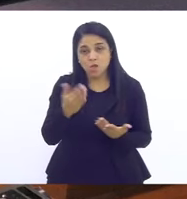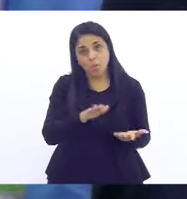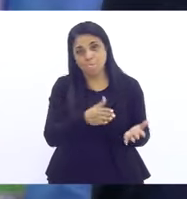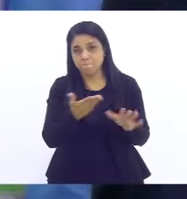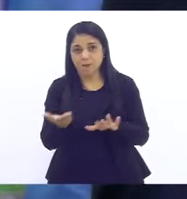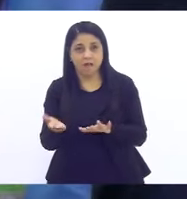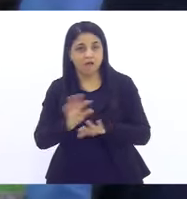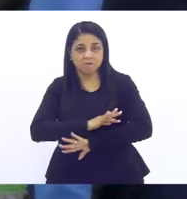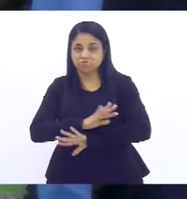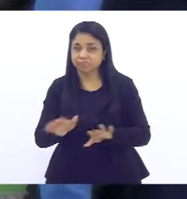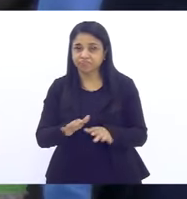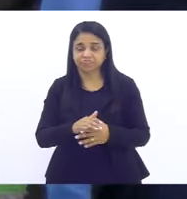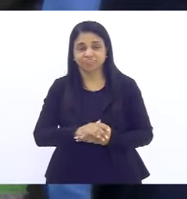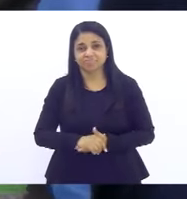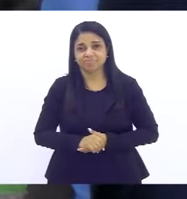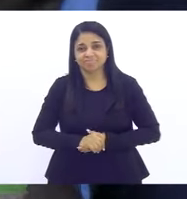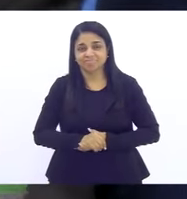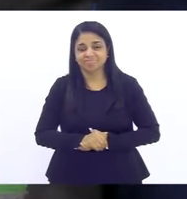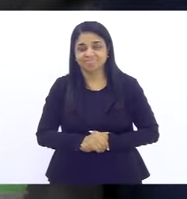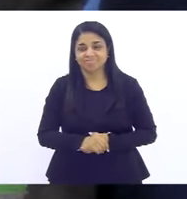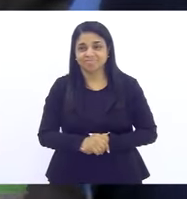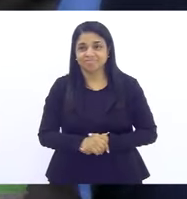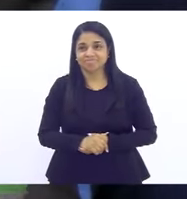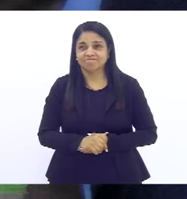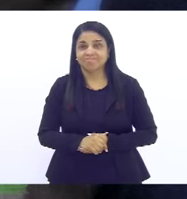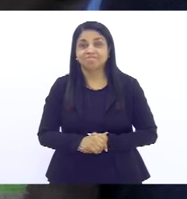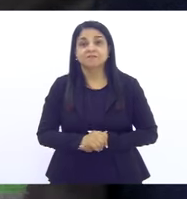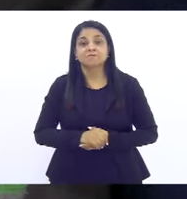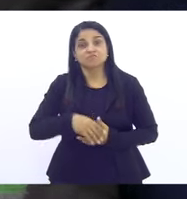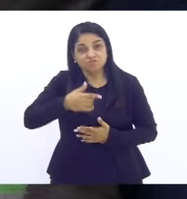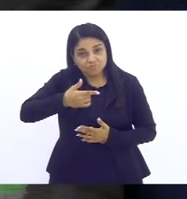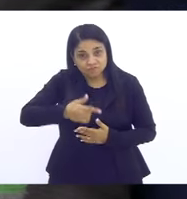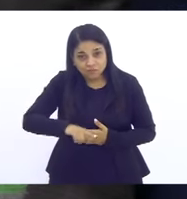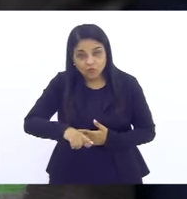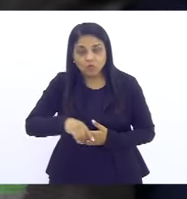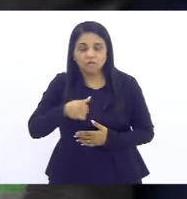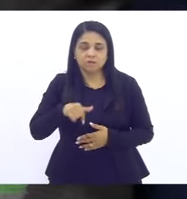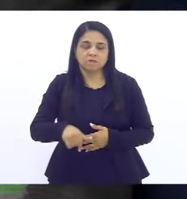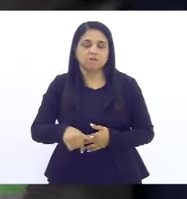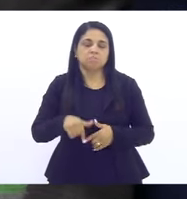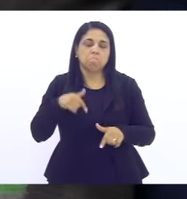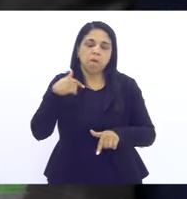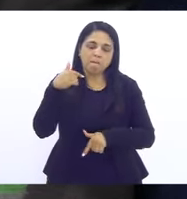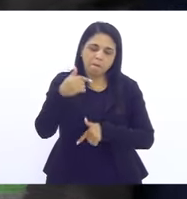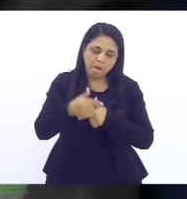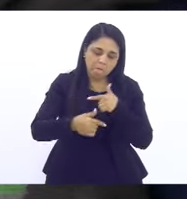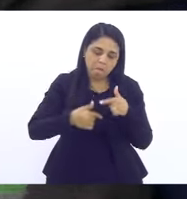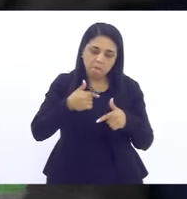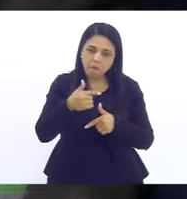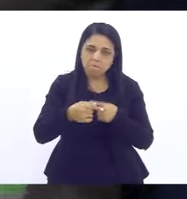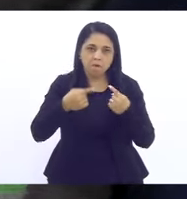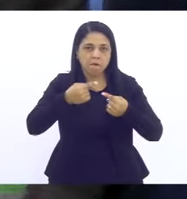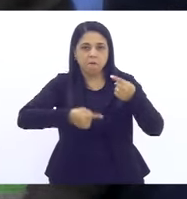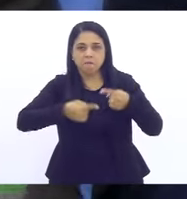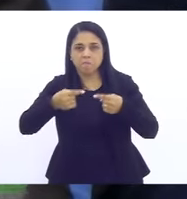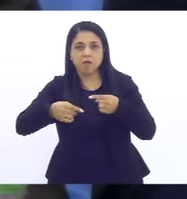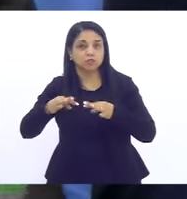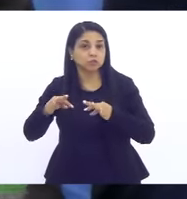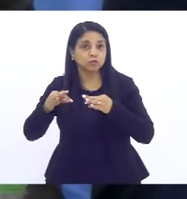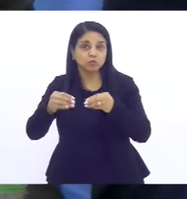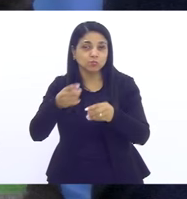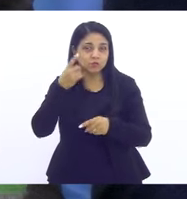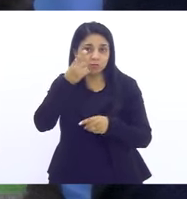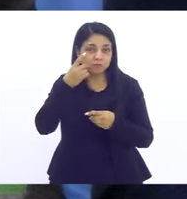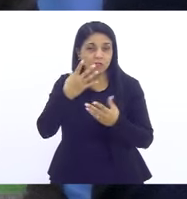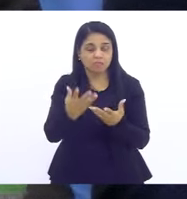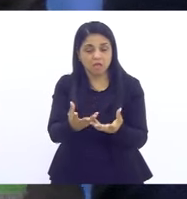estatística. E aí, nós estamos aqui mais uma vez enxugando o gelo. Porque todos os deputados aqui receberam